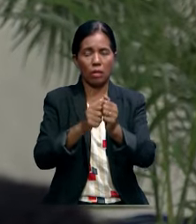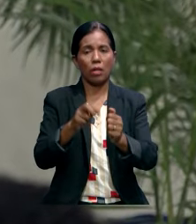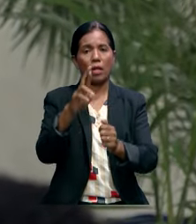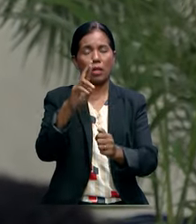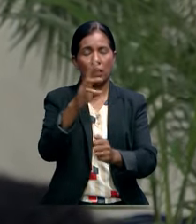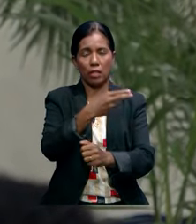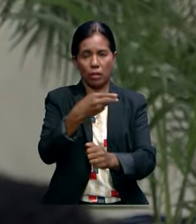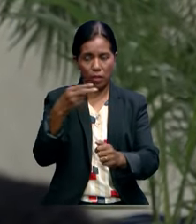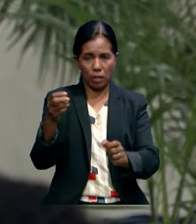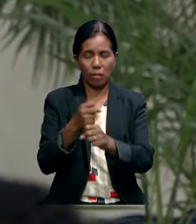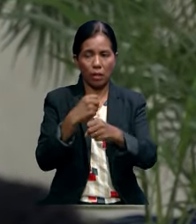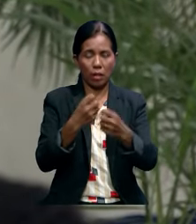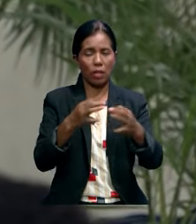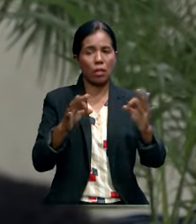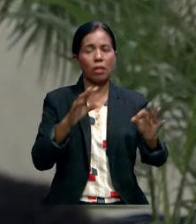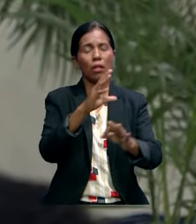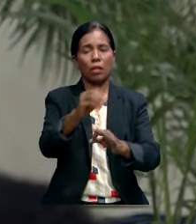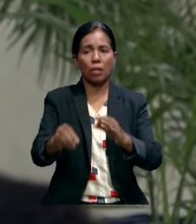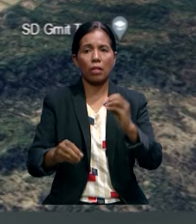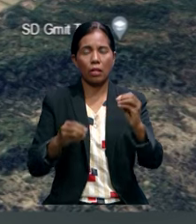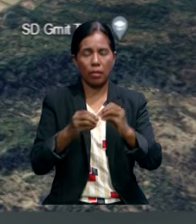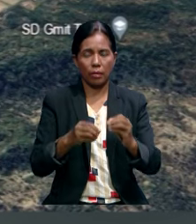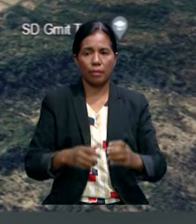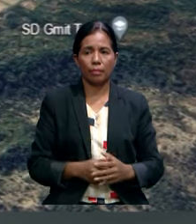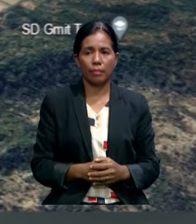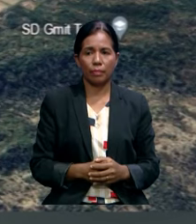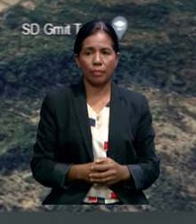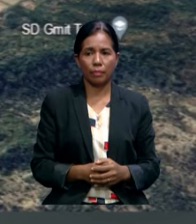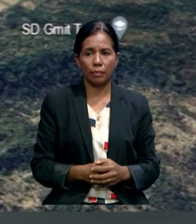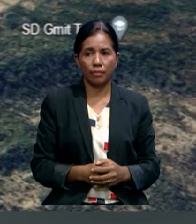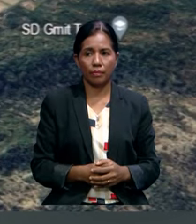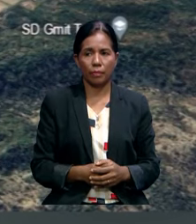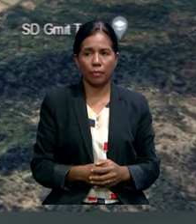Indonésia. Nebel finaliza assunto fronteira terrestre no marítima. Luciano Amaral, Marito da Costa, GMN.